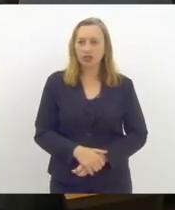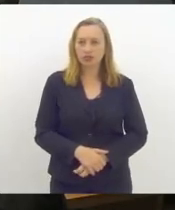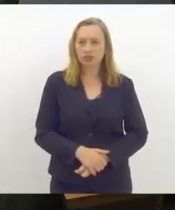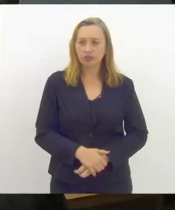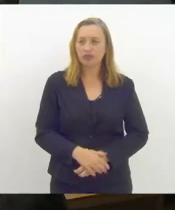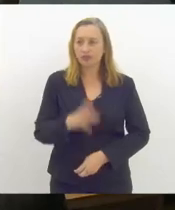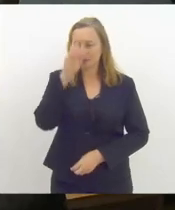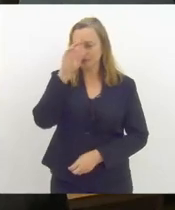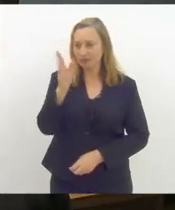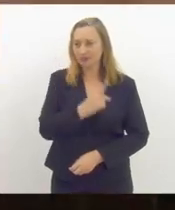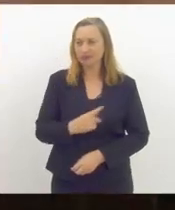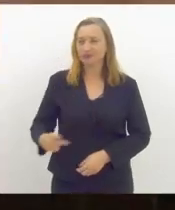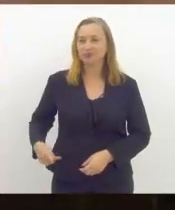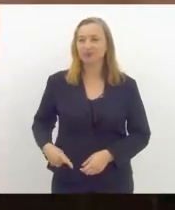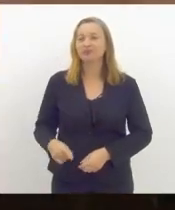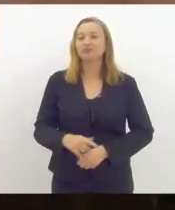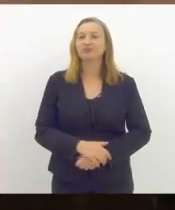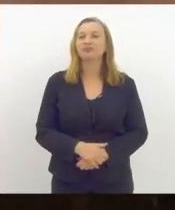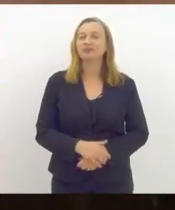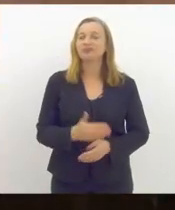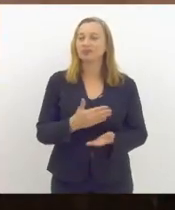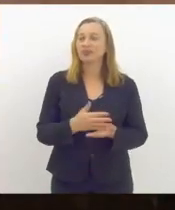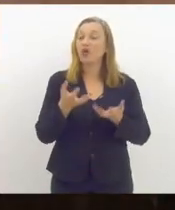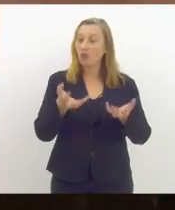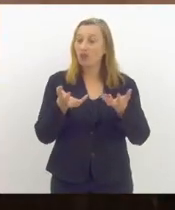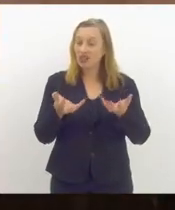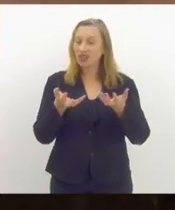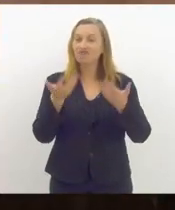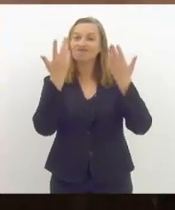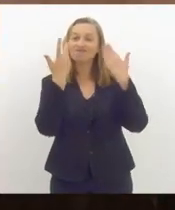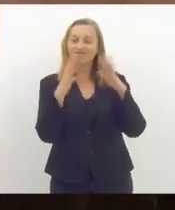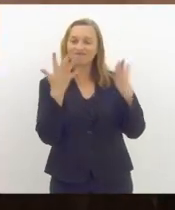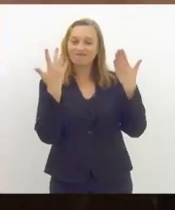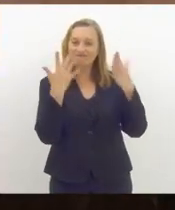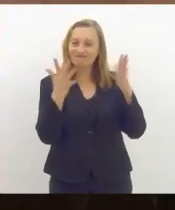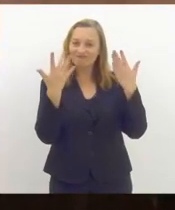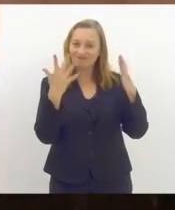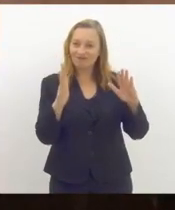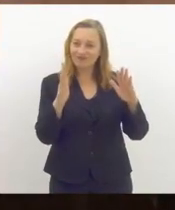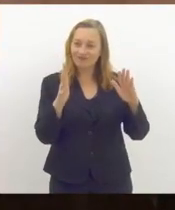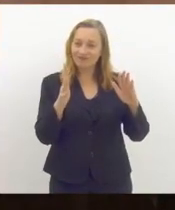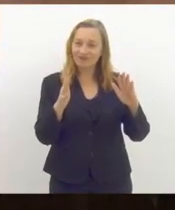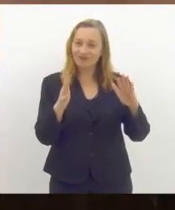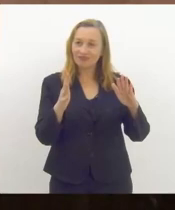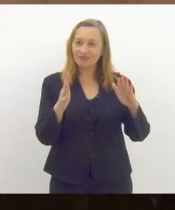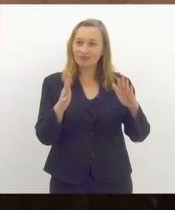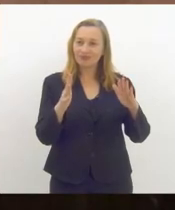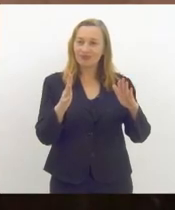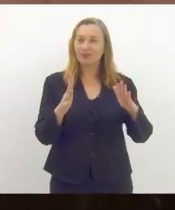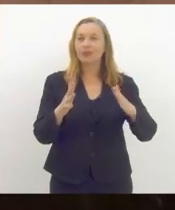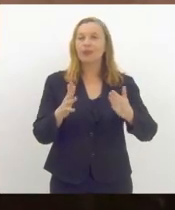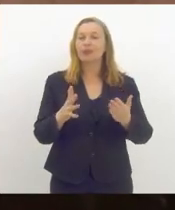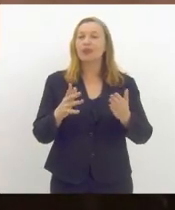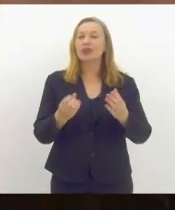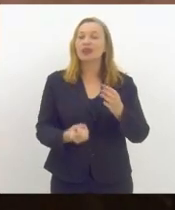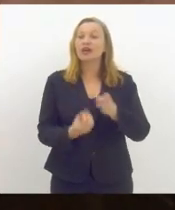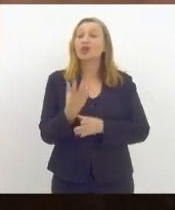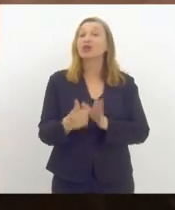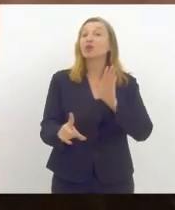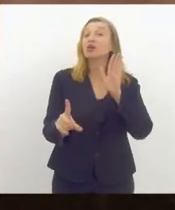o que o presidente inicialmente que eu quero parabenizar os autores da